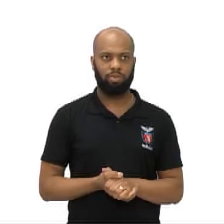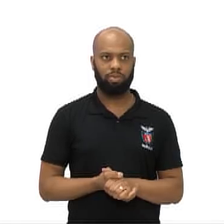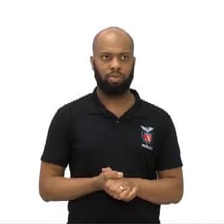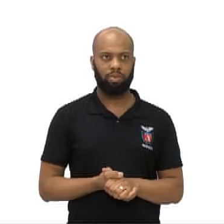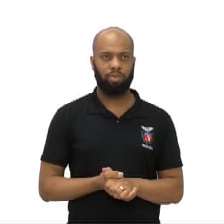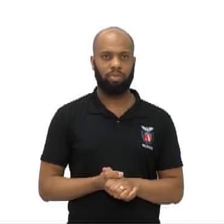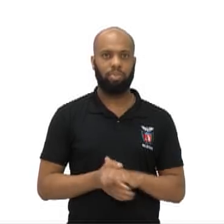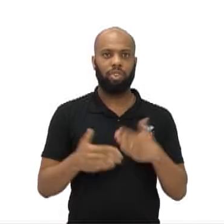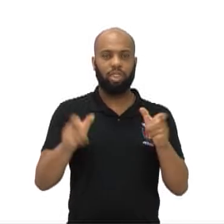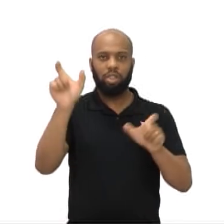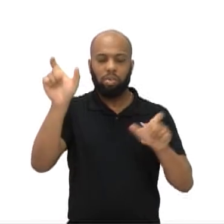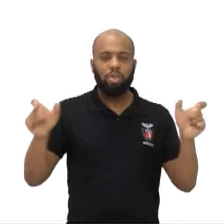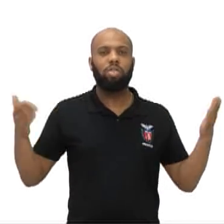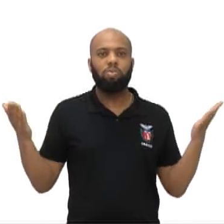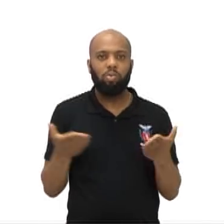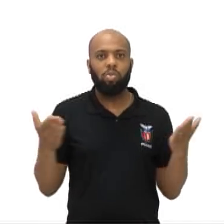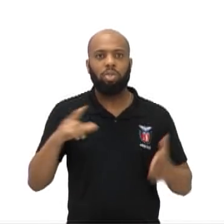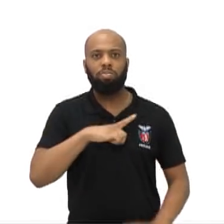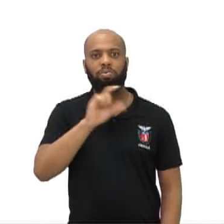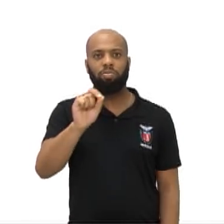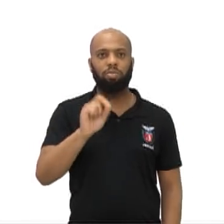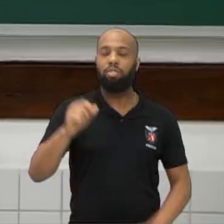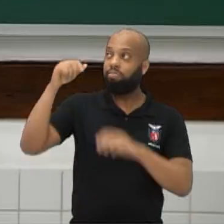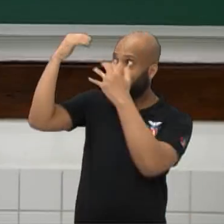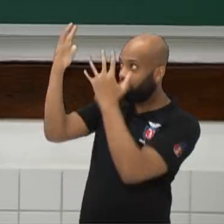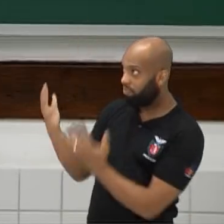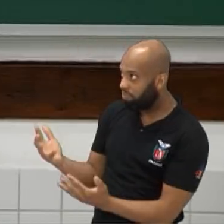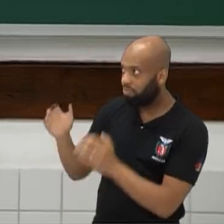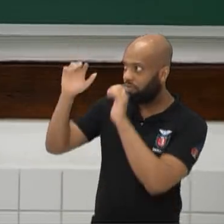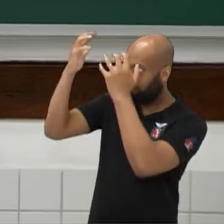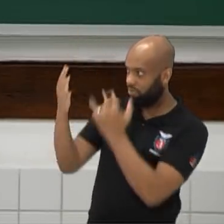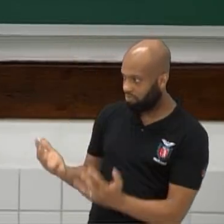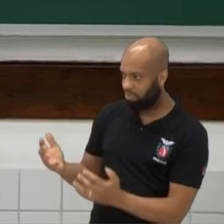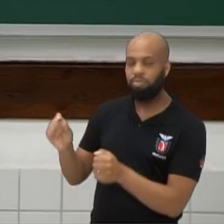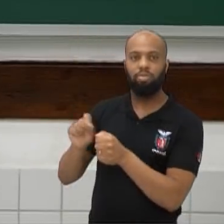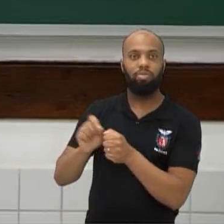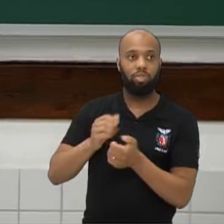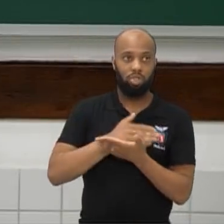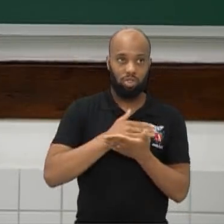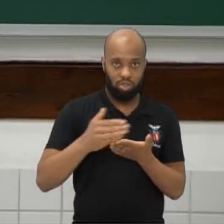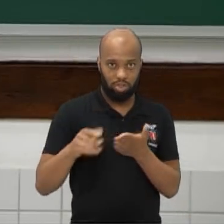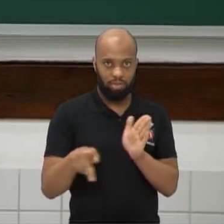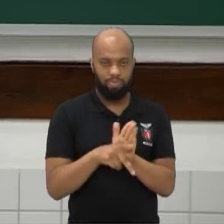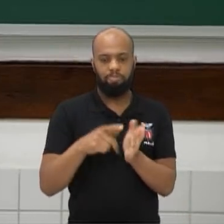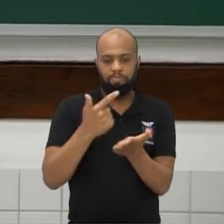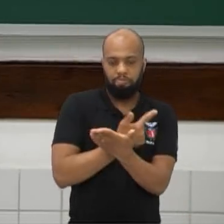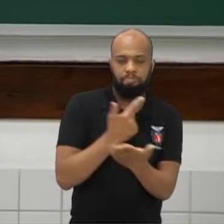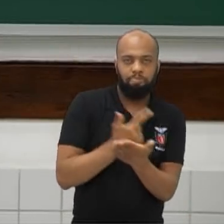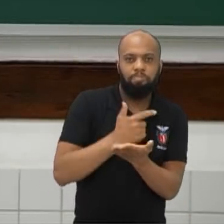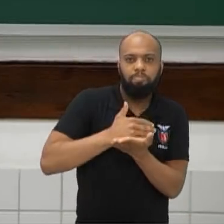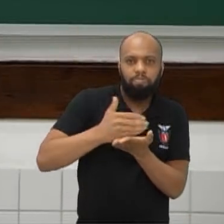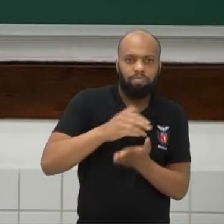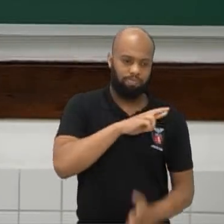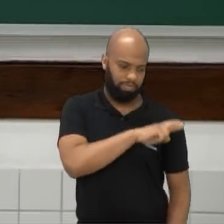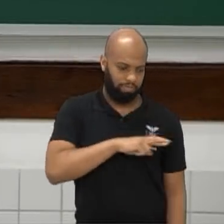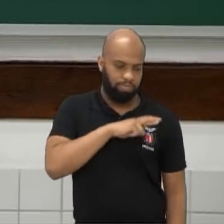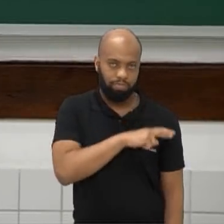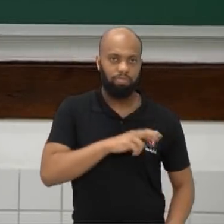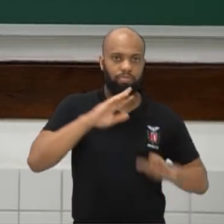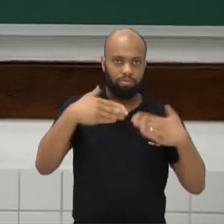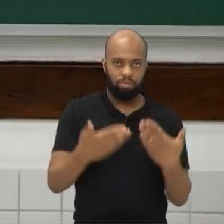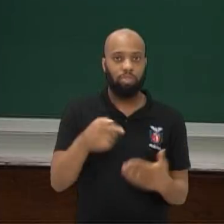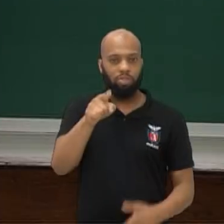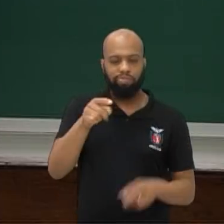Então, pessoal, a gente tem aqui, né, uma dedicatória feita, né, no início do livro, no início do romance, né? Então vocês